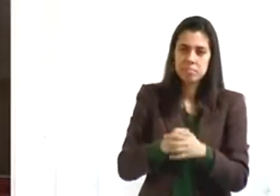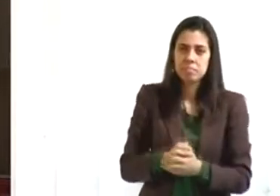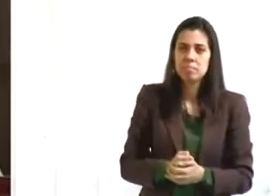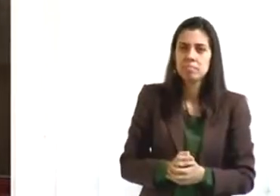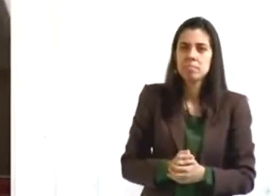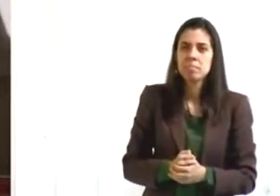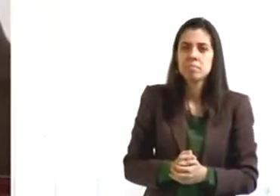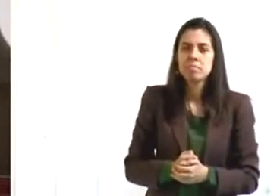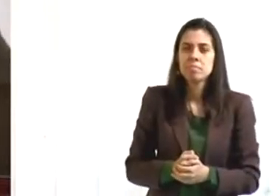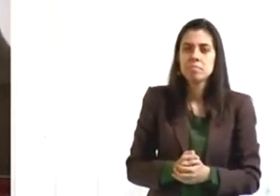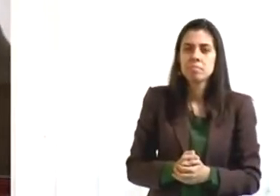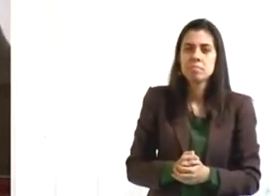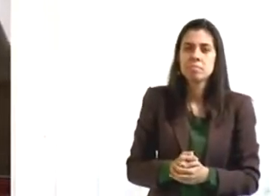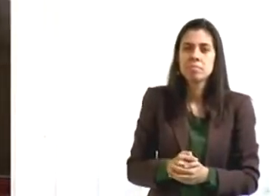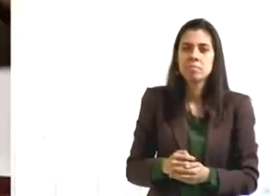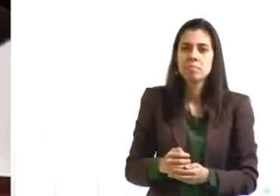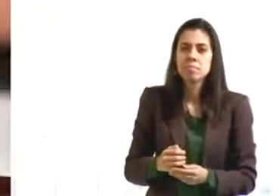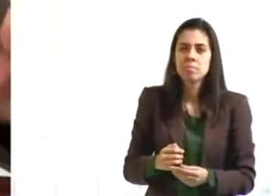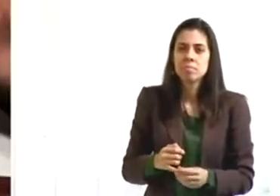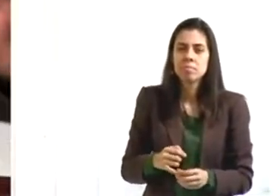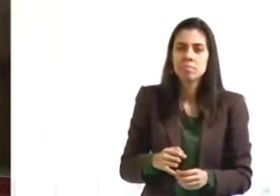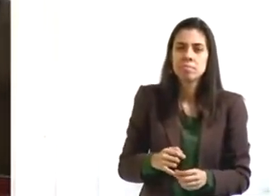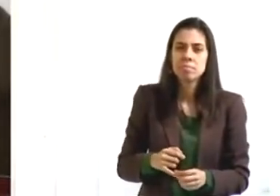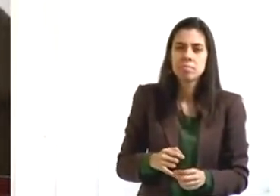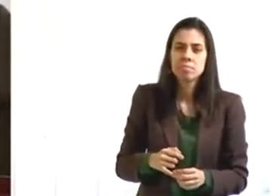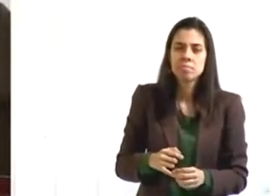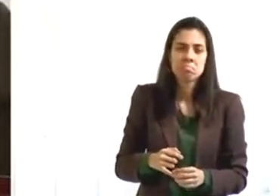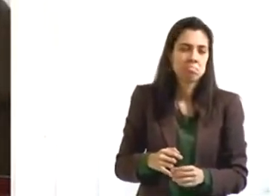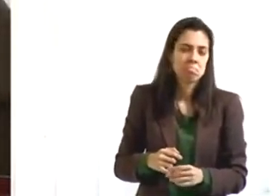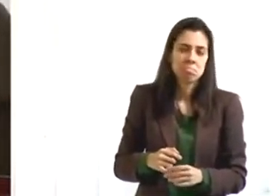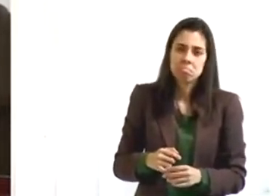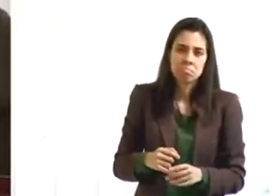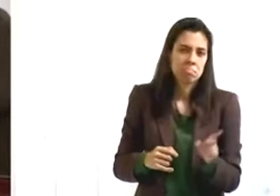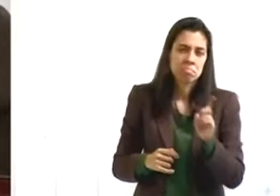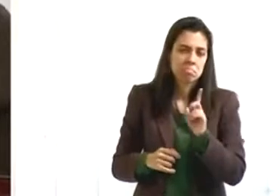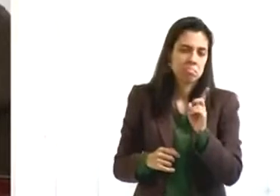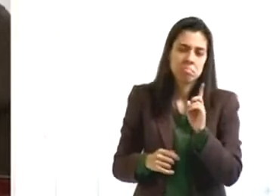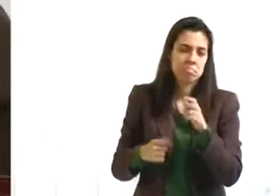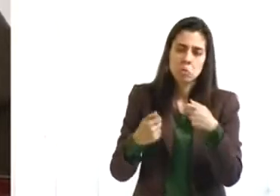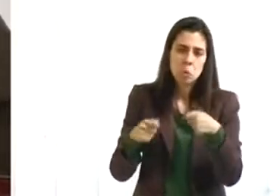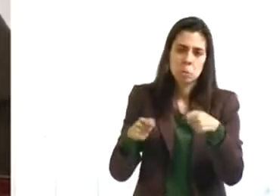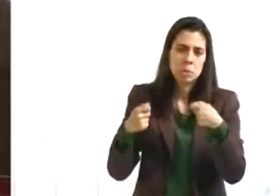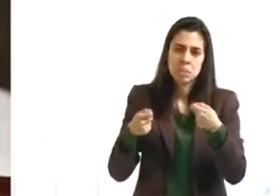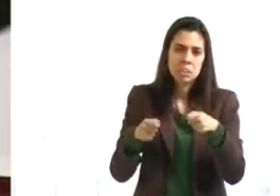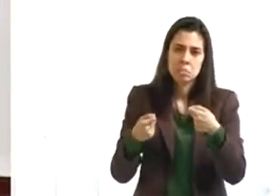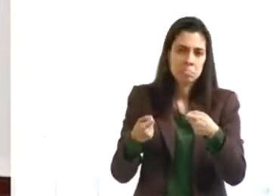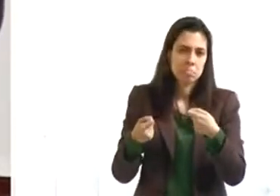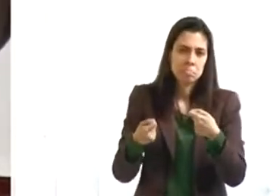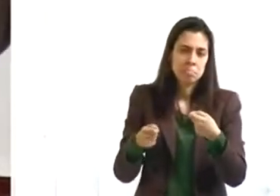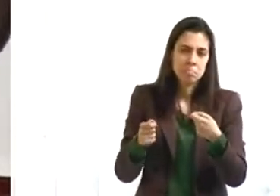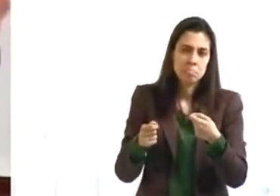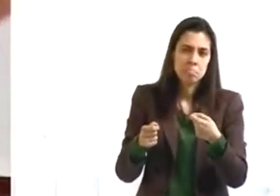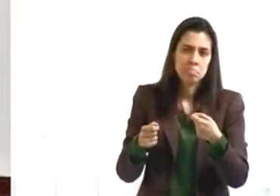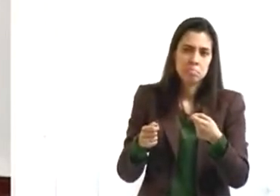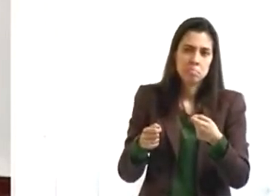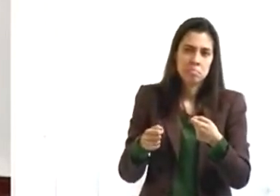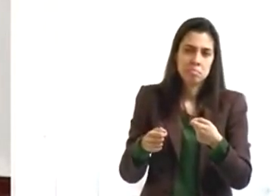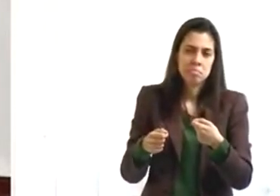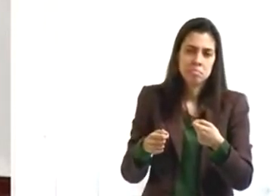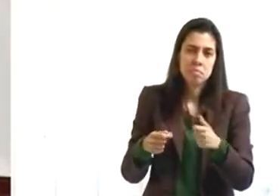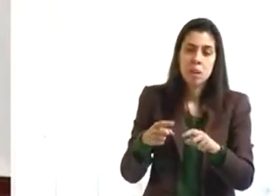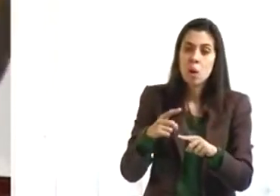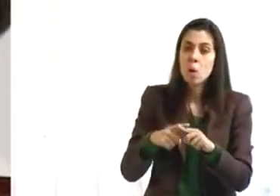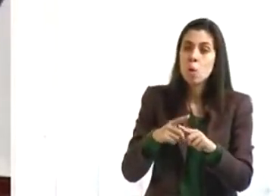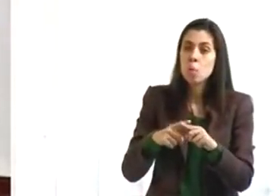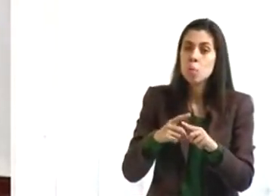tema. Se você usar essa desculpa, você vai te responder muito diante de Deus, porque antes de você pensar na igreja a qual